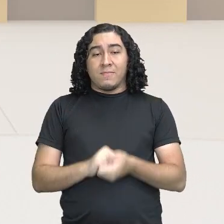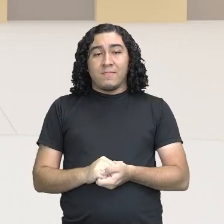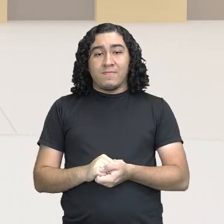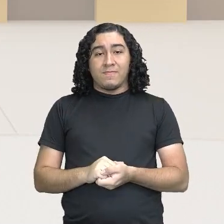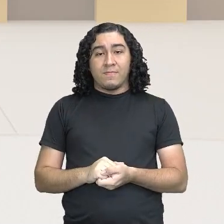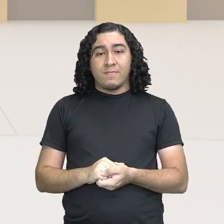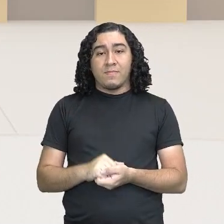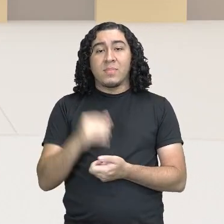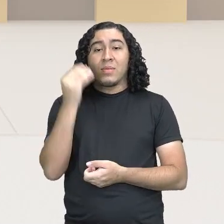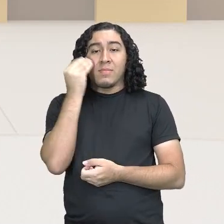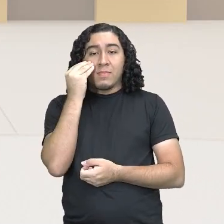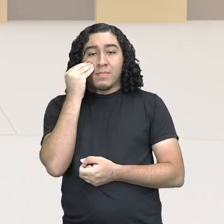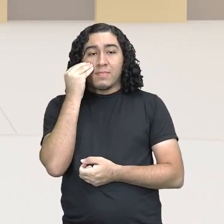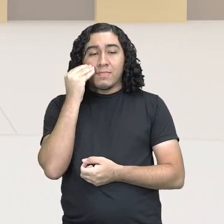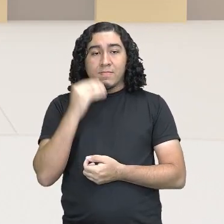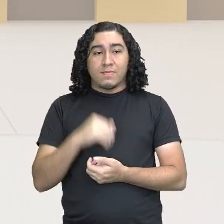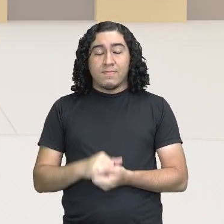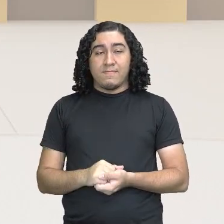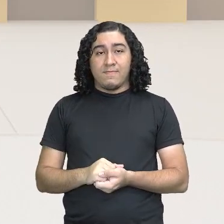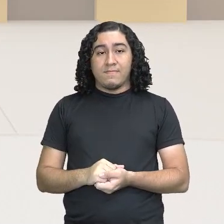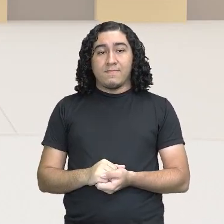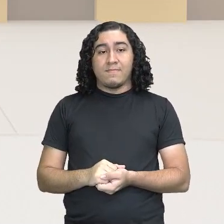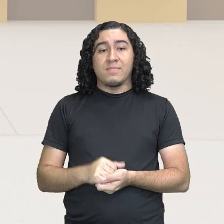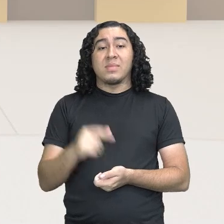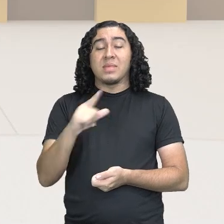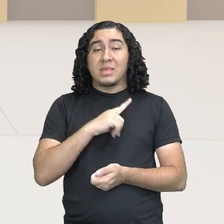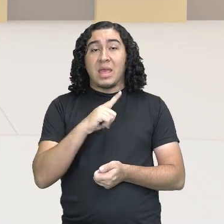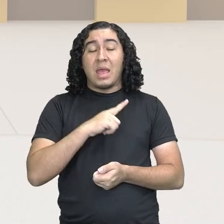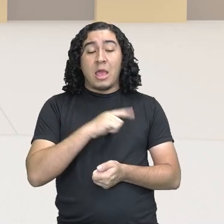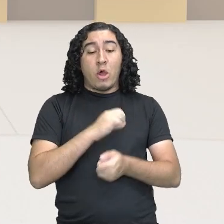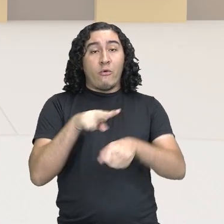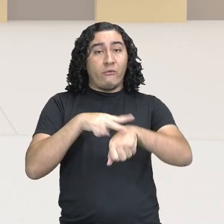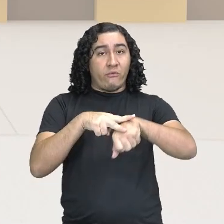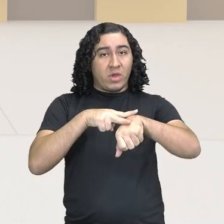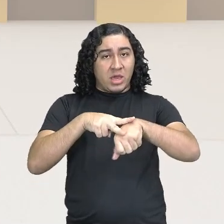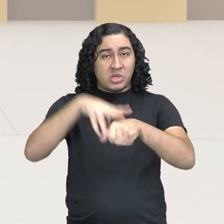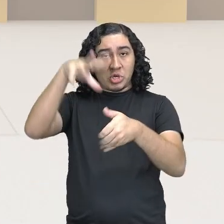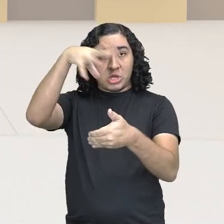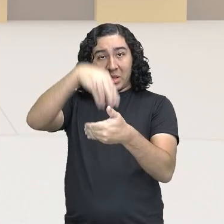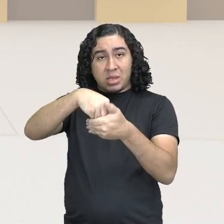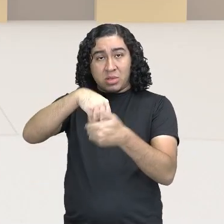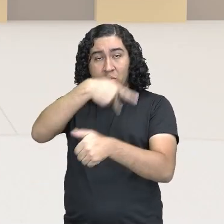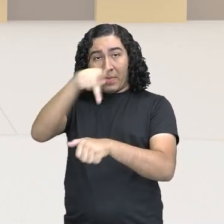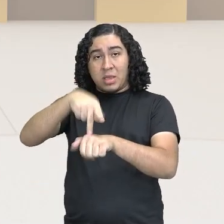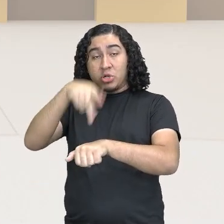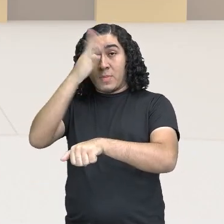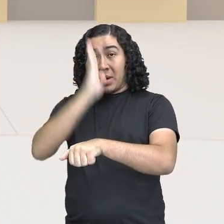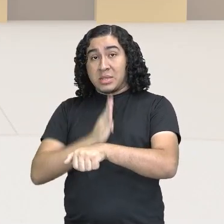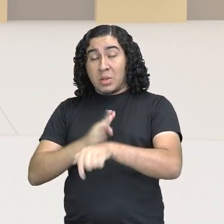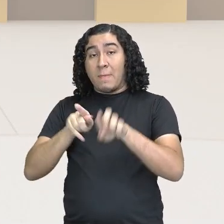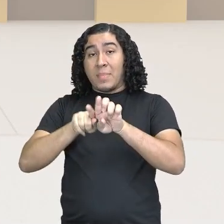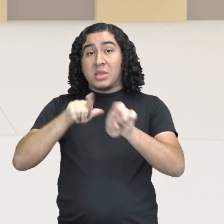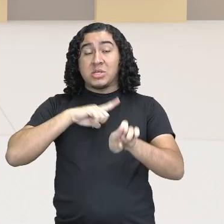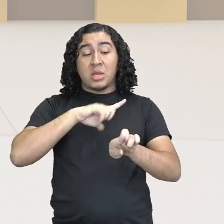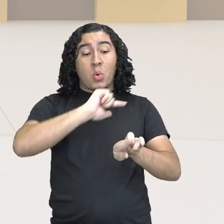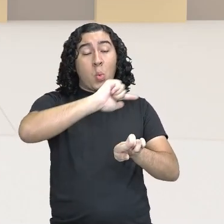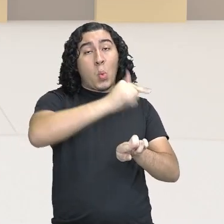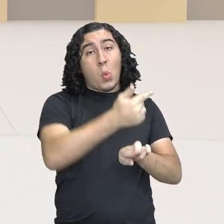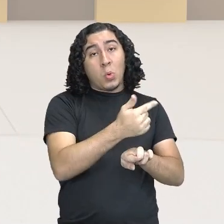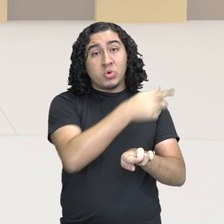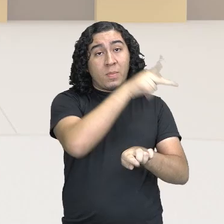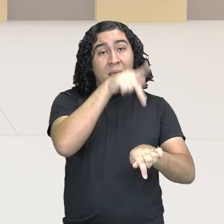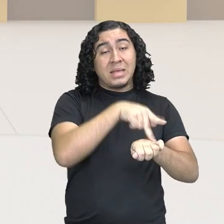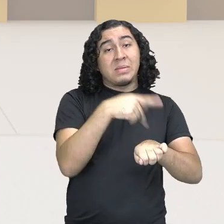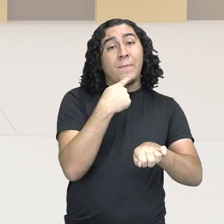aí, né? Nós temos aí a parte que pertence ao Brasil, mas também pega aí outros países, não é, professora?